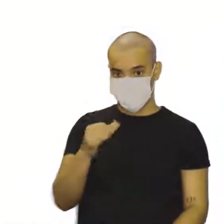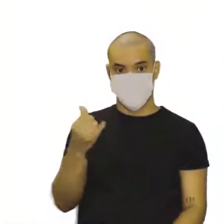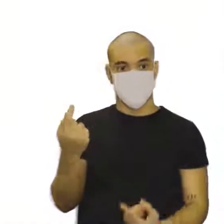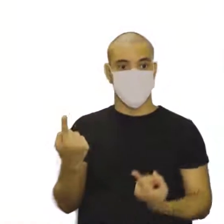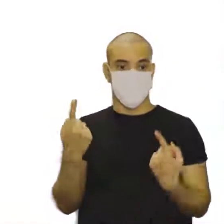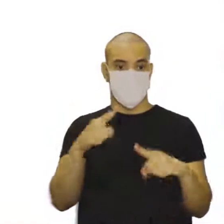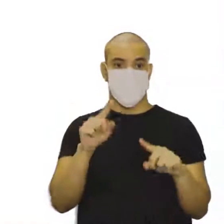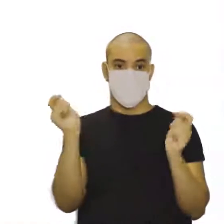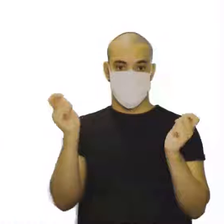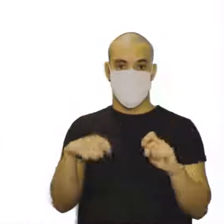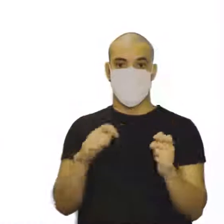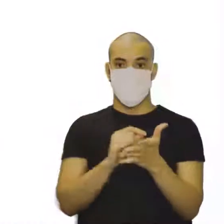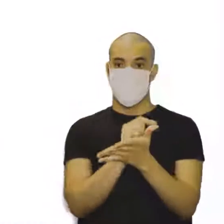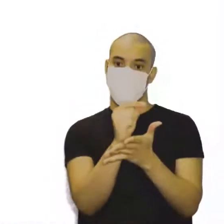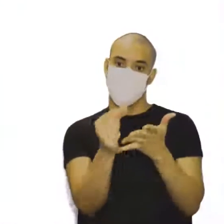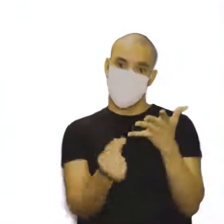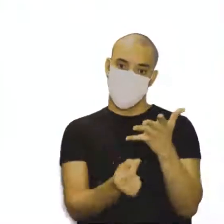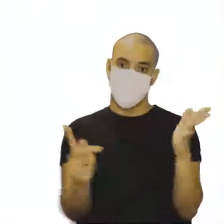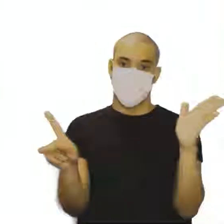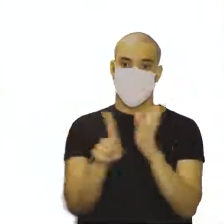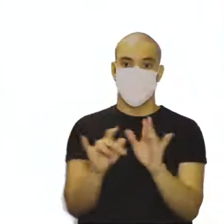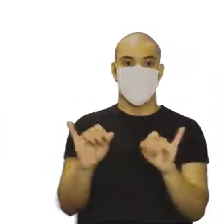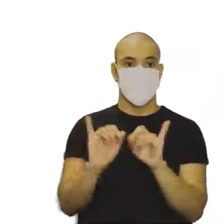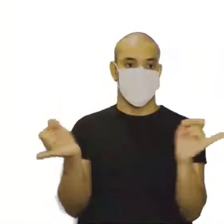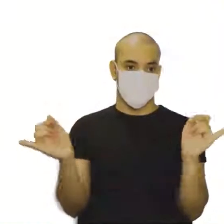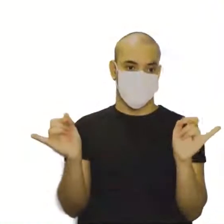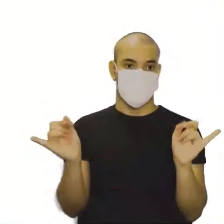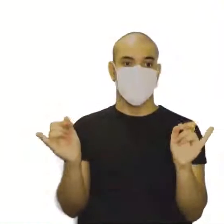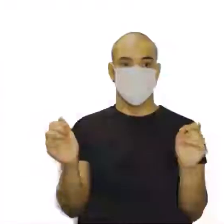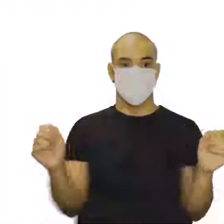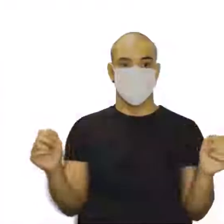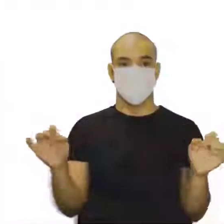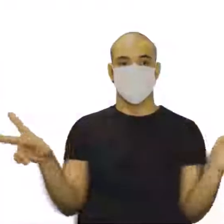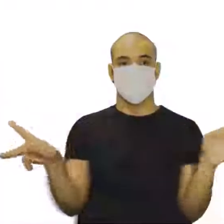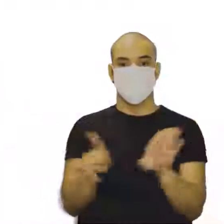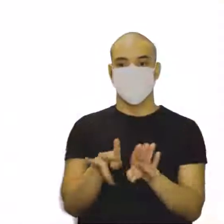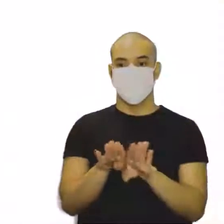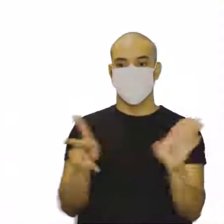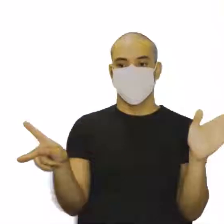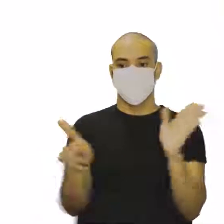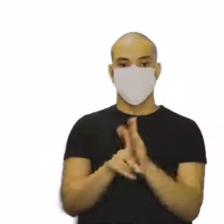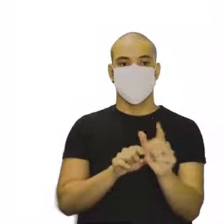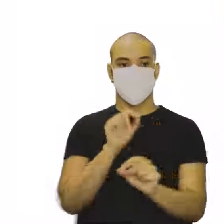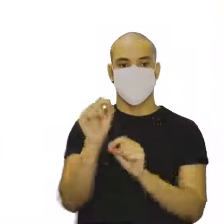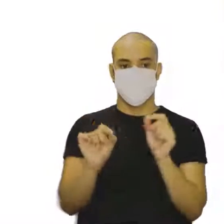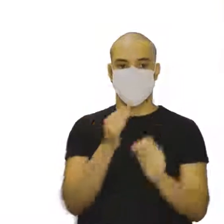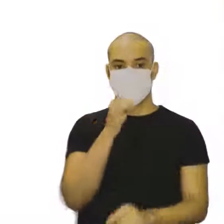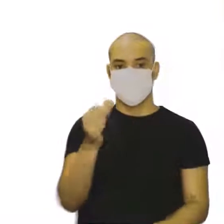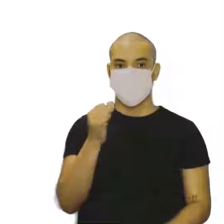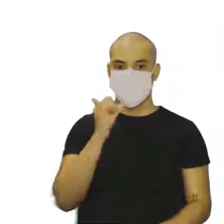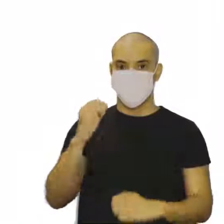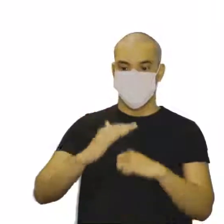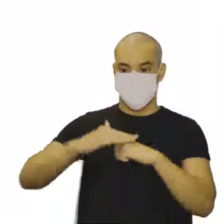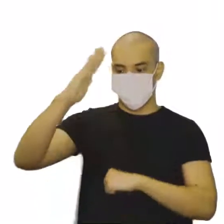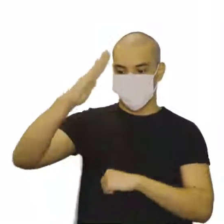contra possíveis danos causados por curtos-circuitos em sobrecargas elétricas, tá bom? Então,